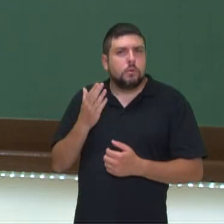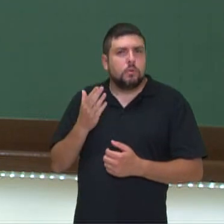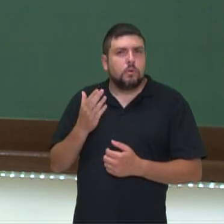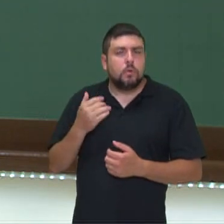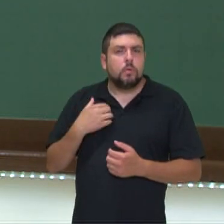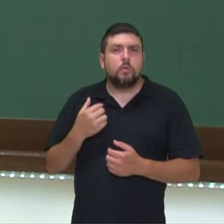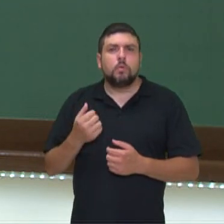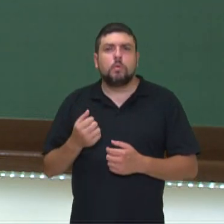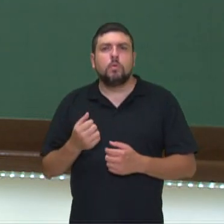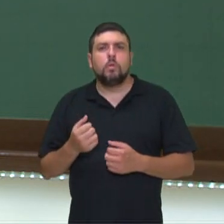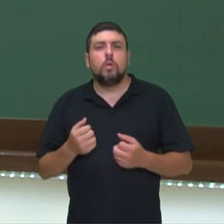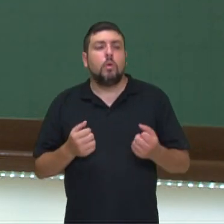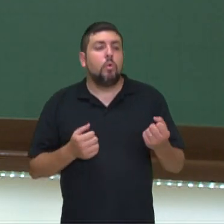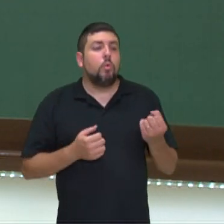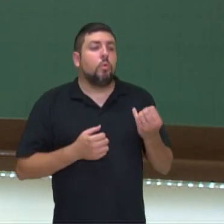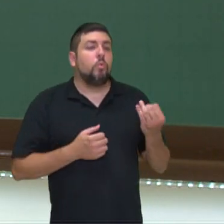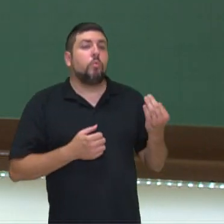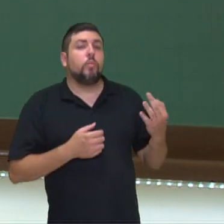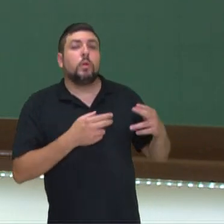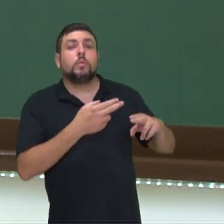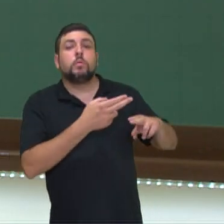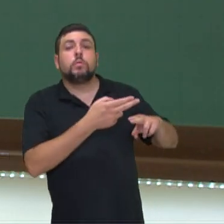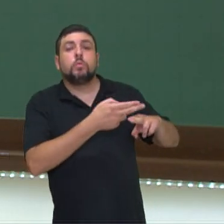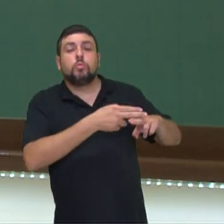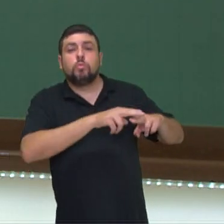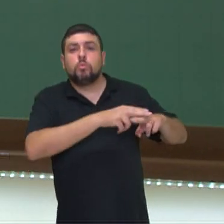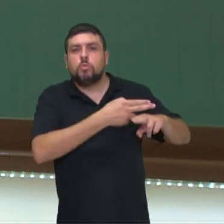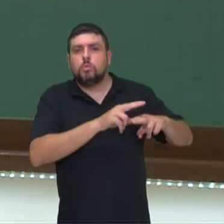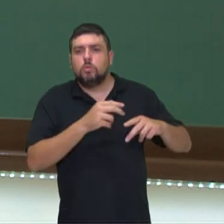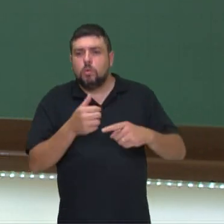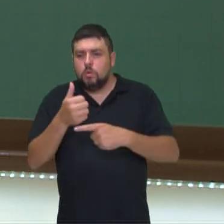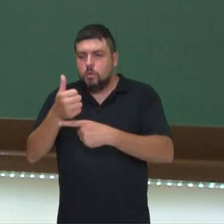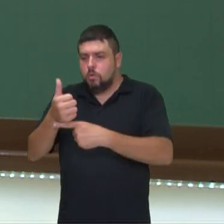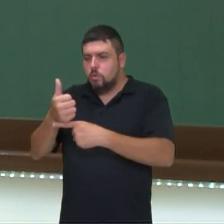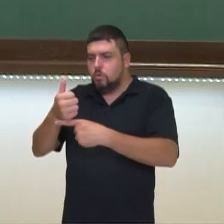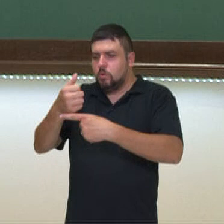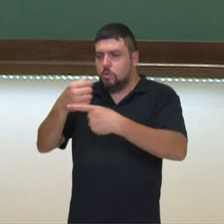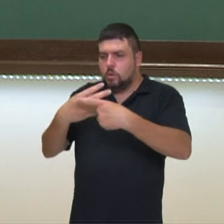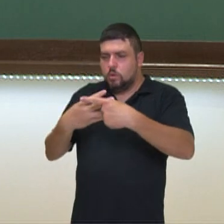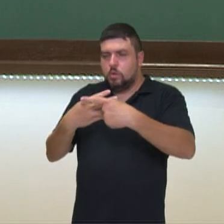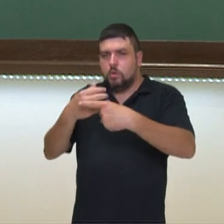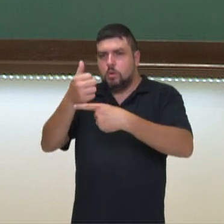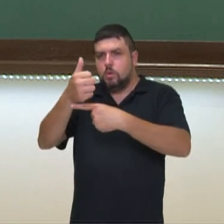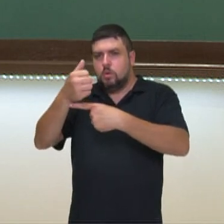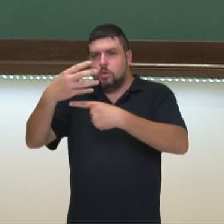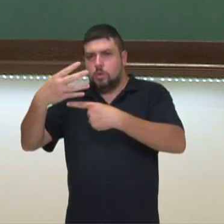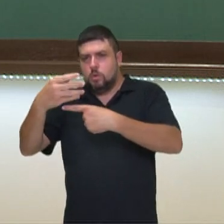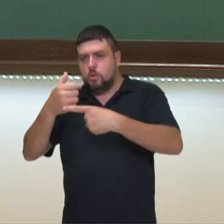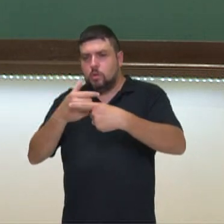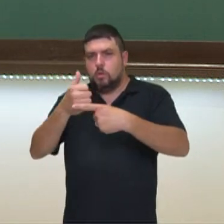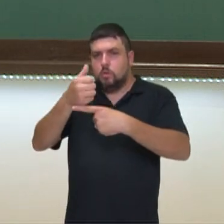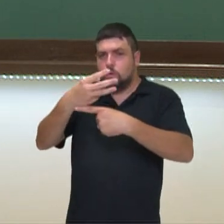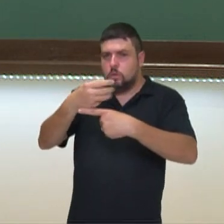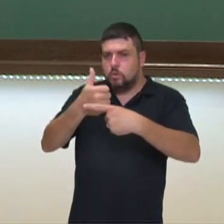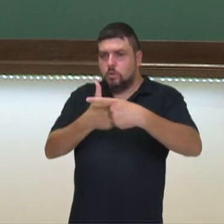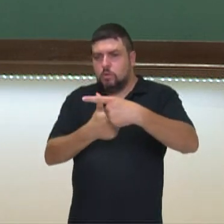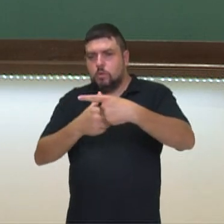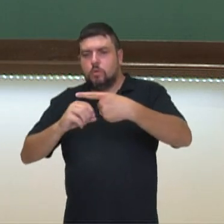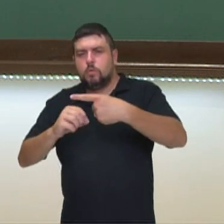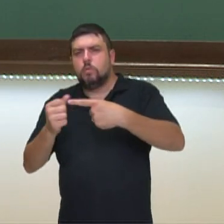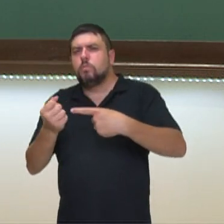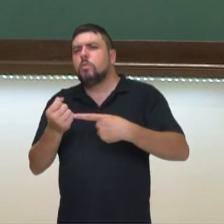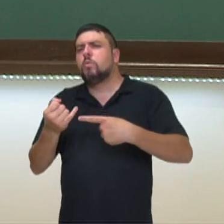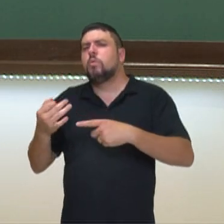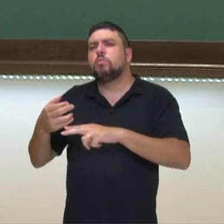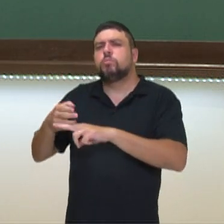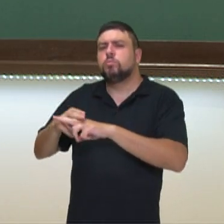quanto de chocolate representa o 13 20avos. Preciso pensar um pouquinho. Eu sei que